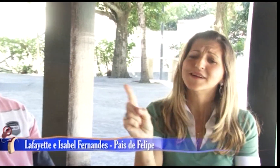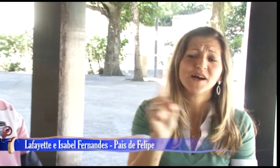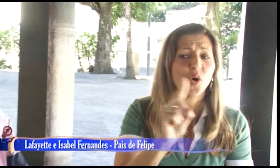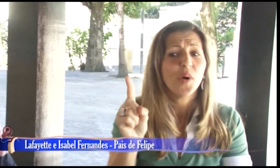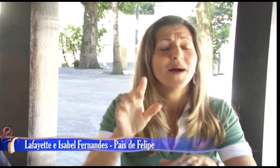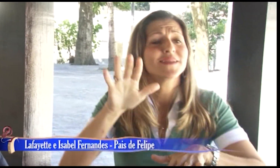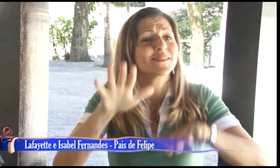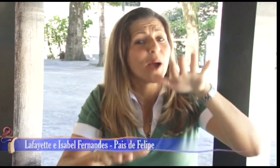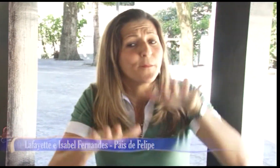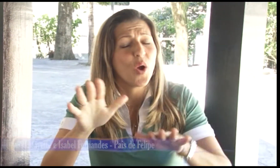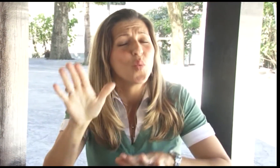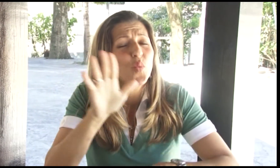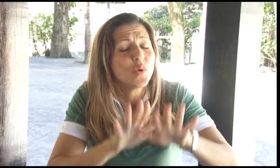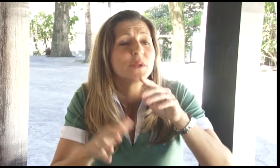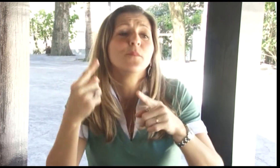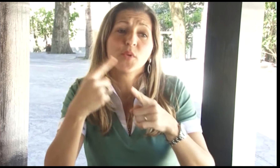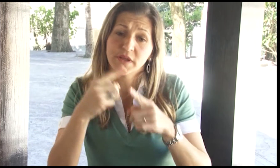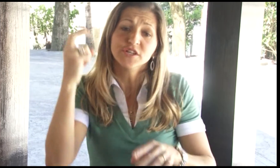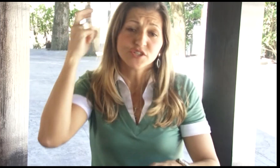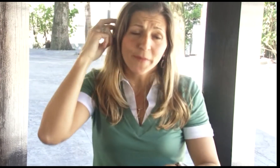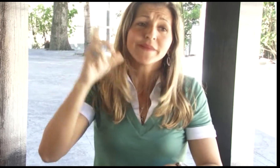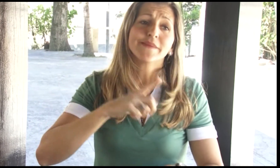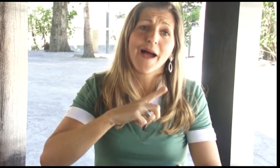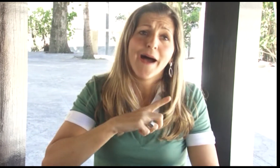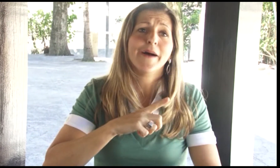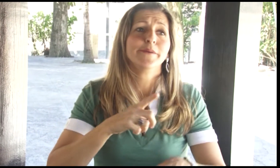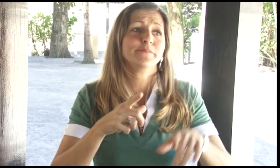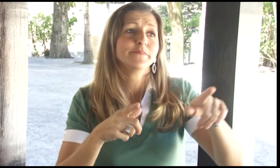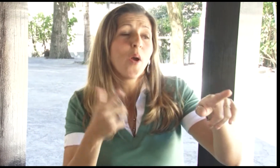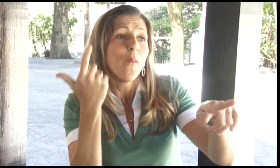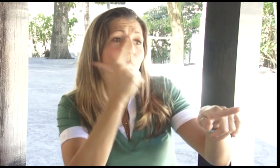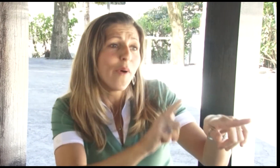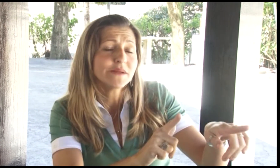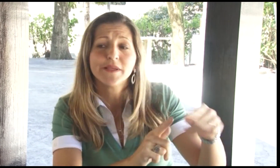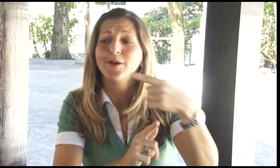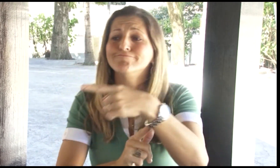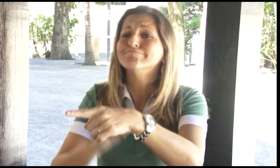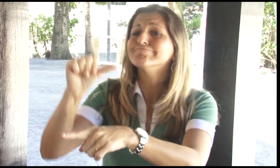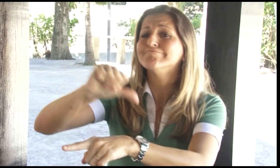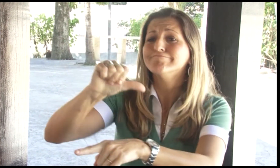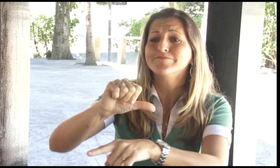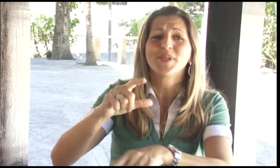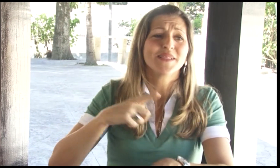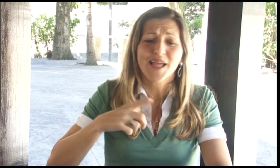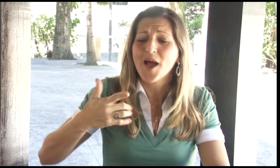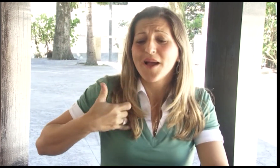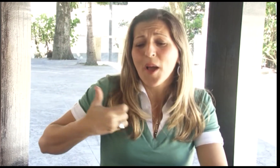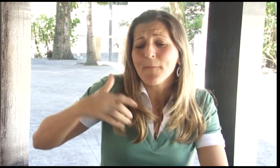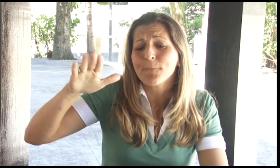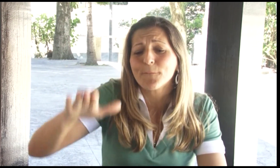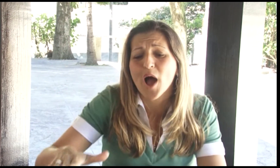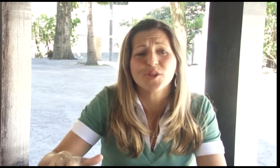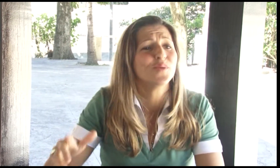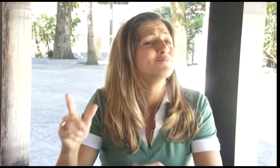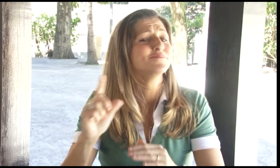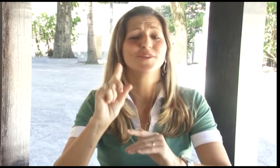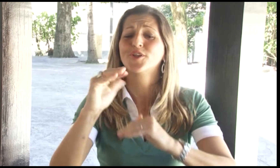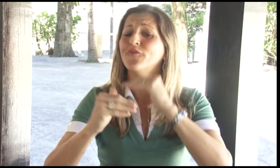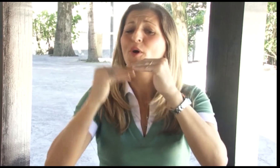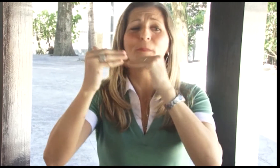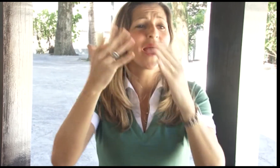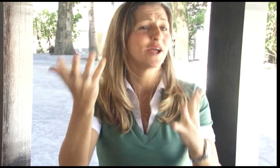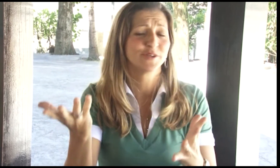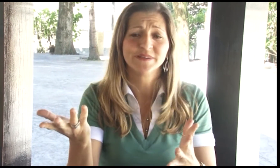também quero implantar no meu filho. Não, eu digo não, cuidado, tem que tomar cuidado, tem que verificar, porque alguns têm um tipo